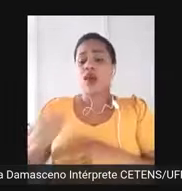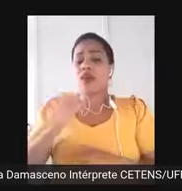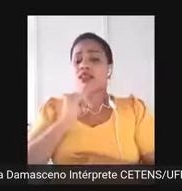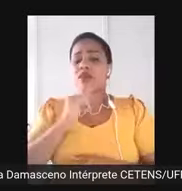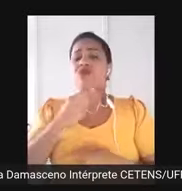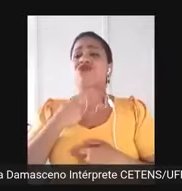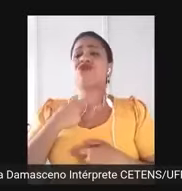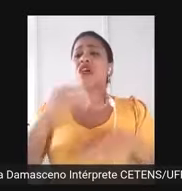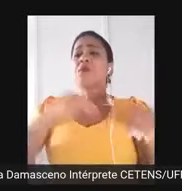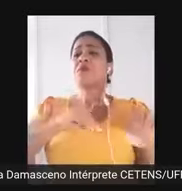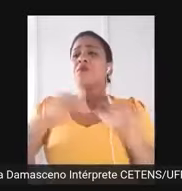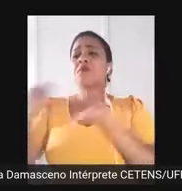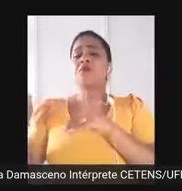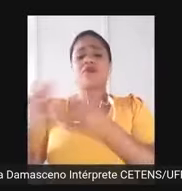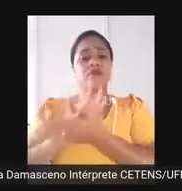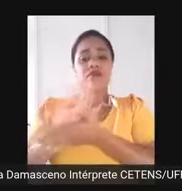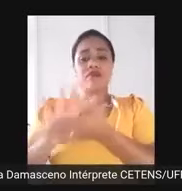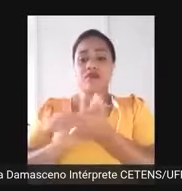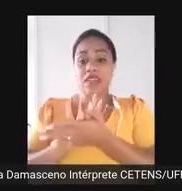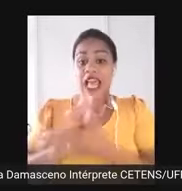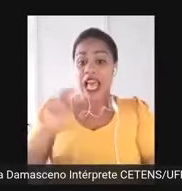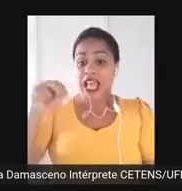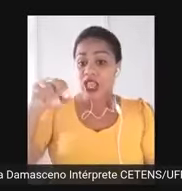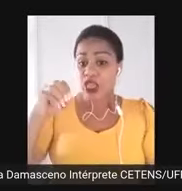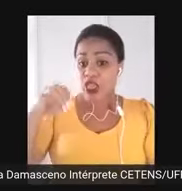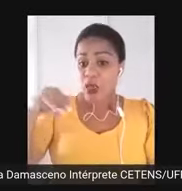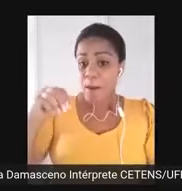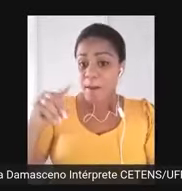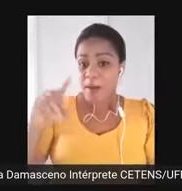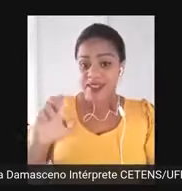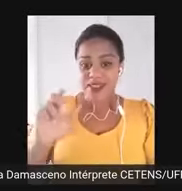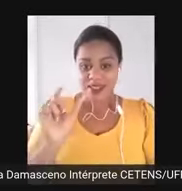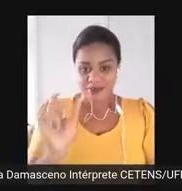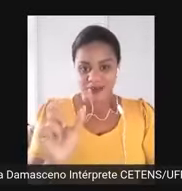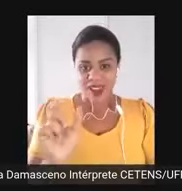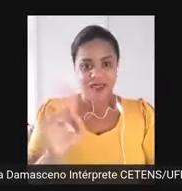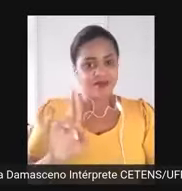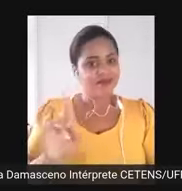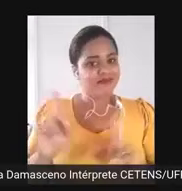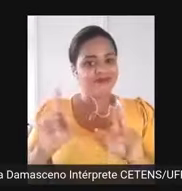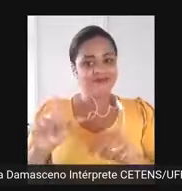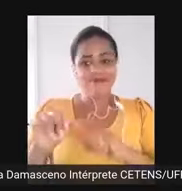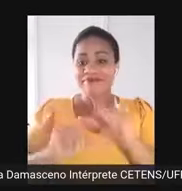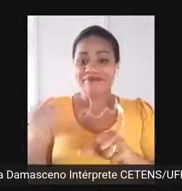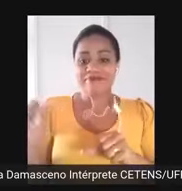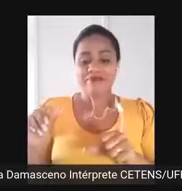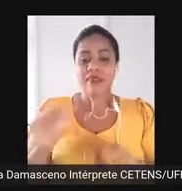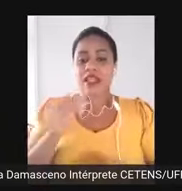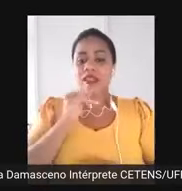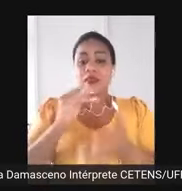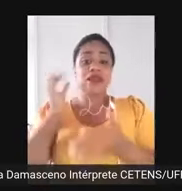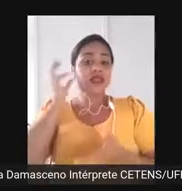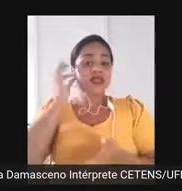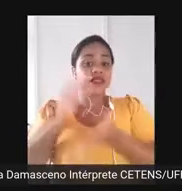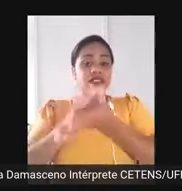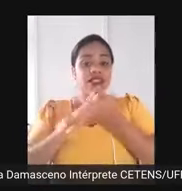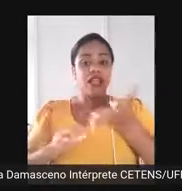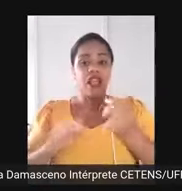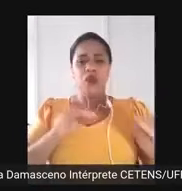mudar. Deixa de ser nômade. A tendência moderna atualmente é o cigano cada vez mais deixar de ser nômade, deixar